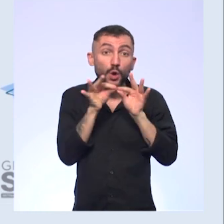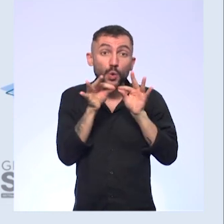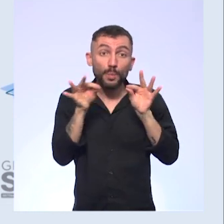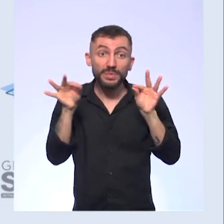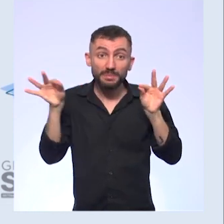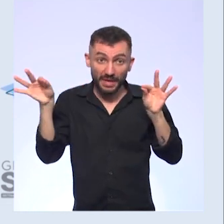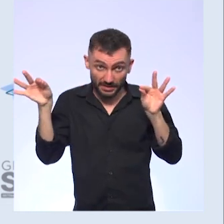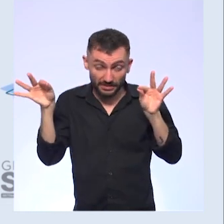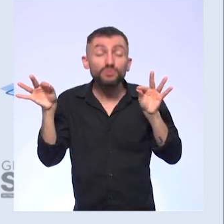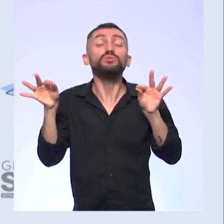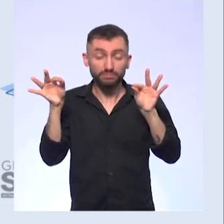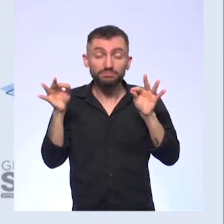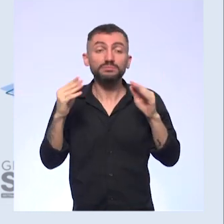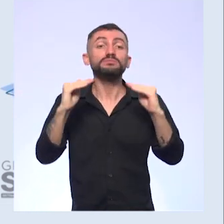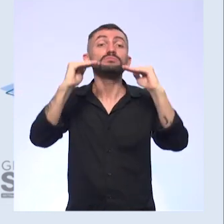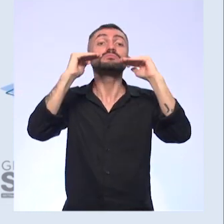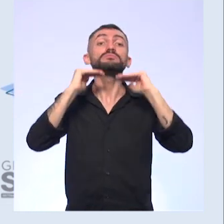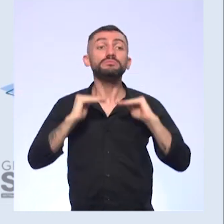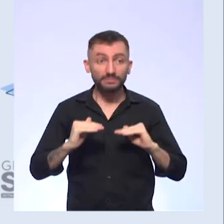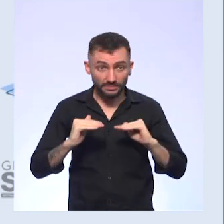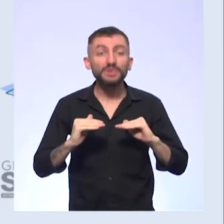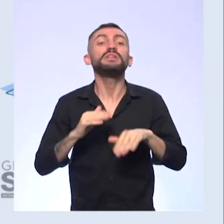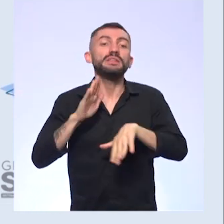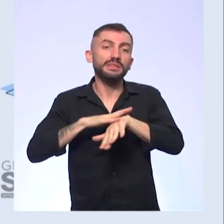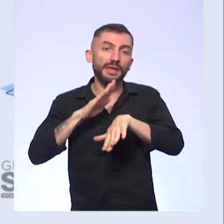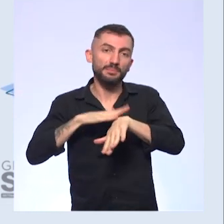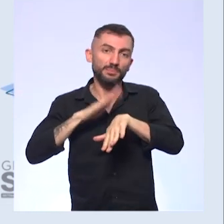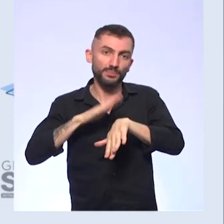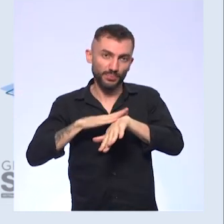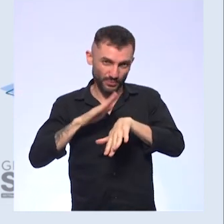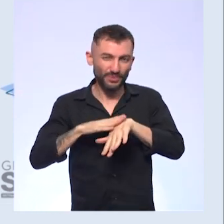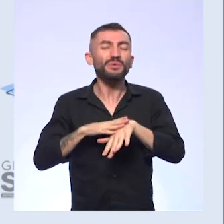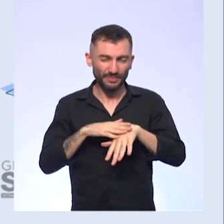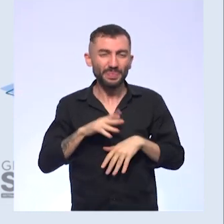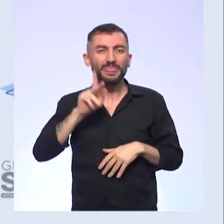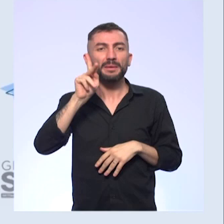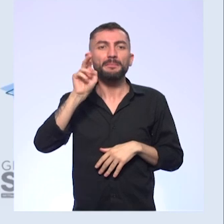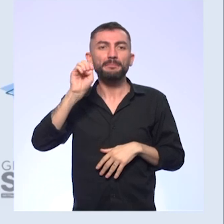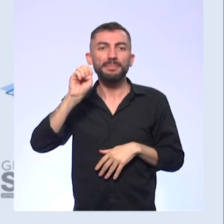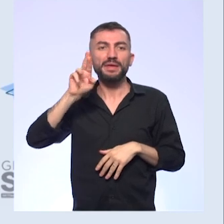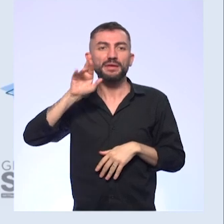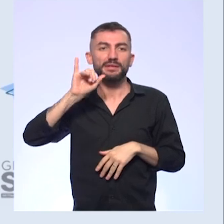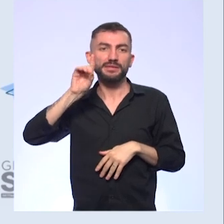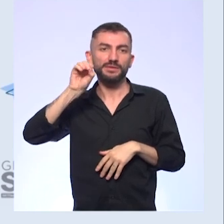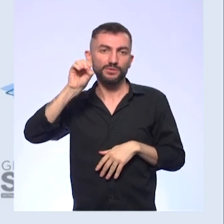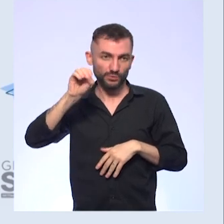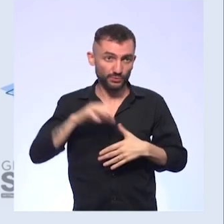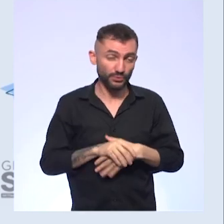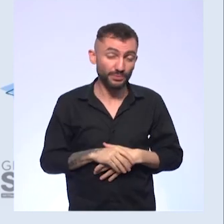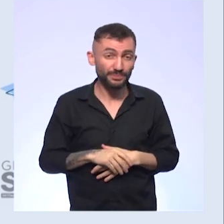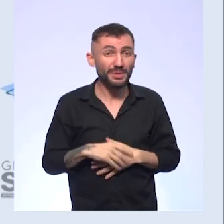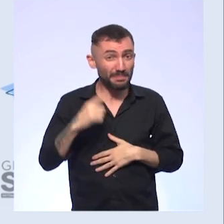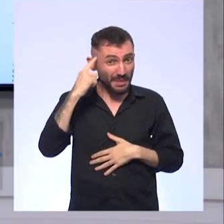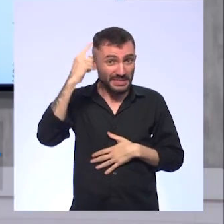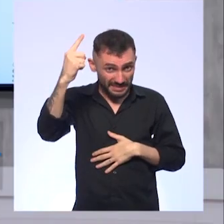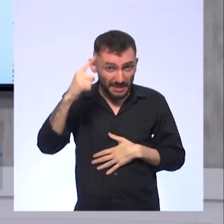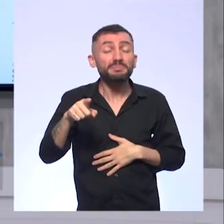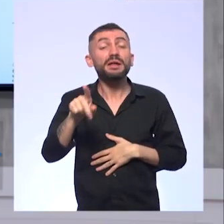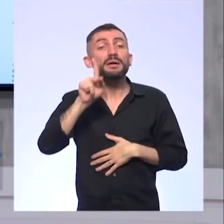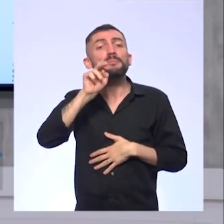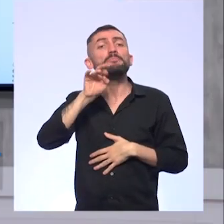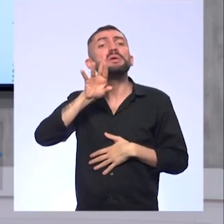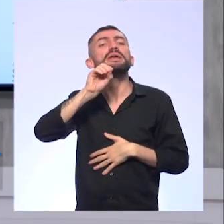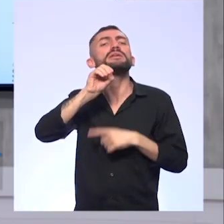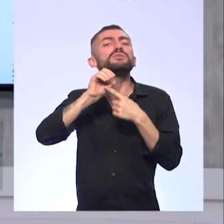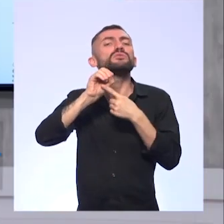comprimentar pelo período como período é o inverso da frequência